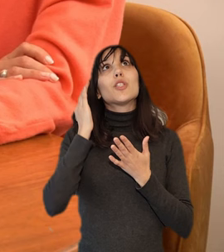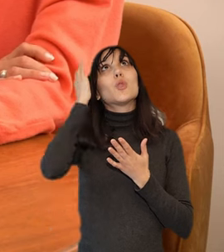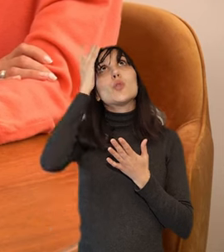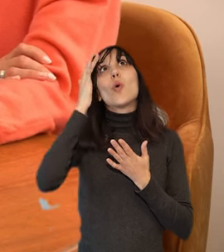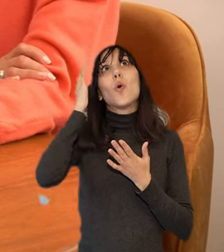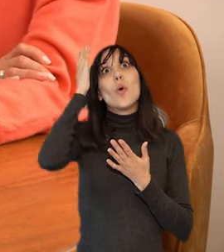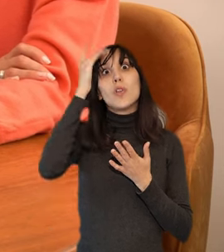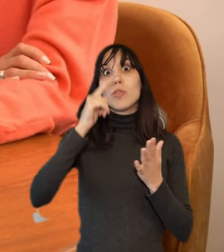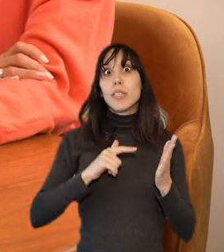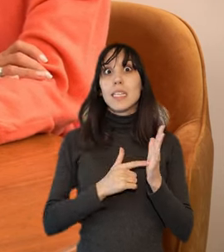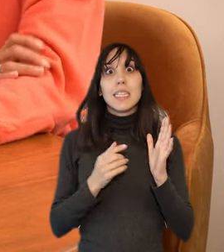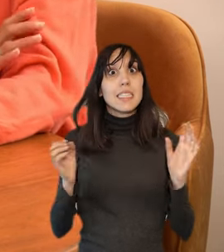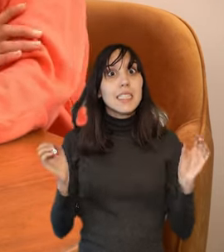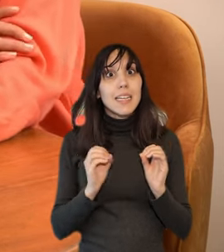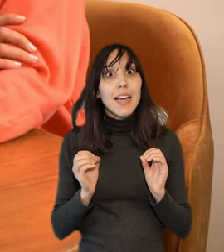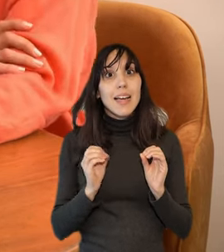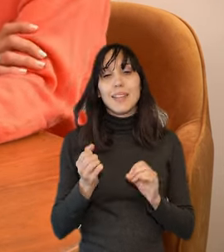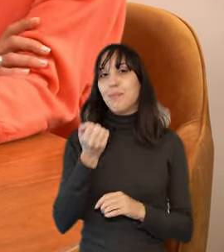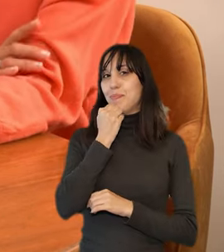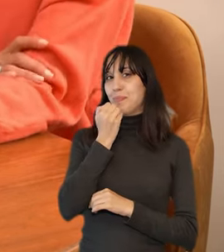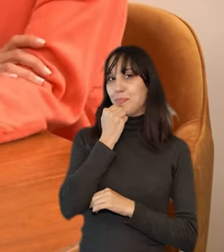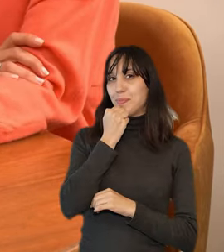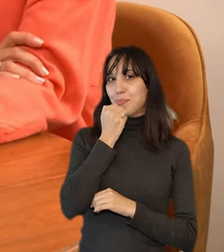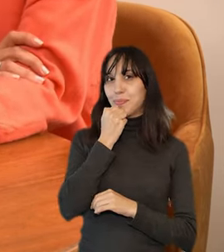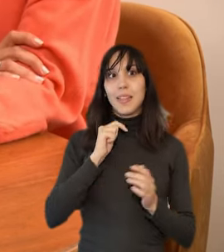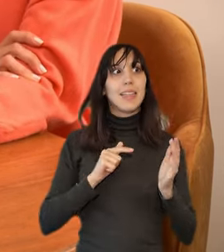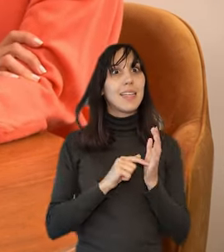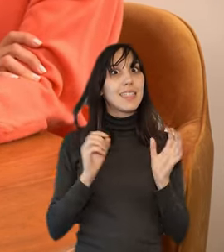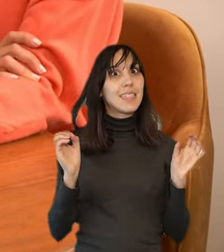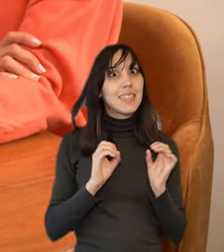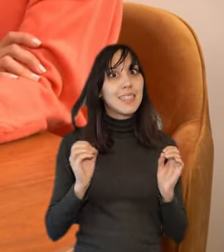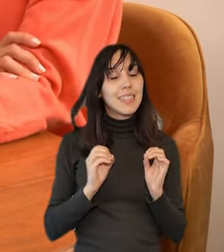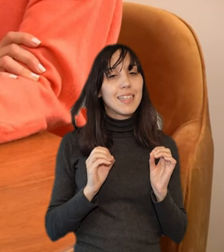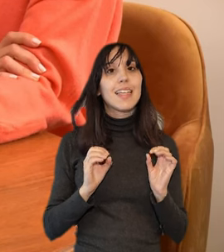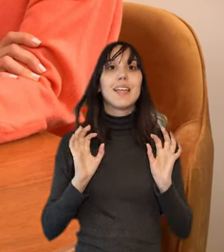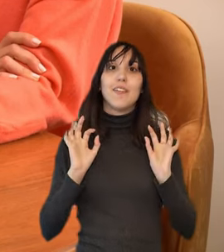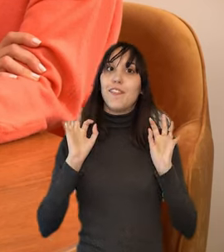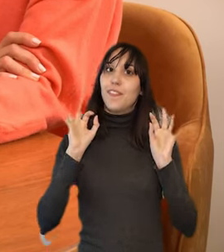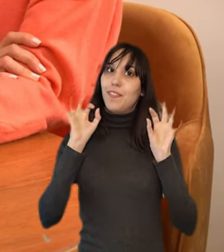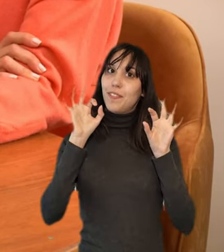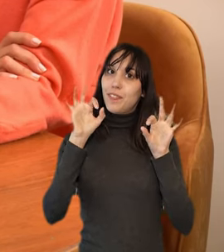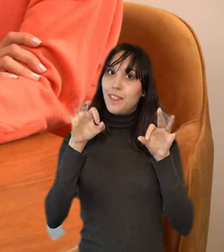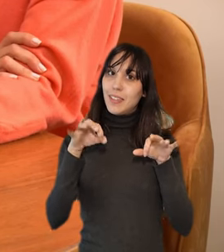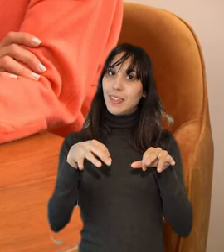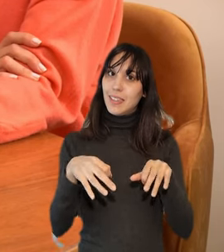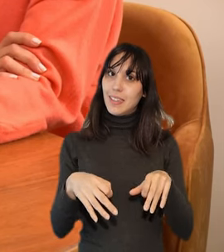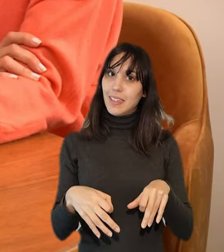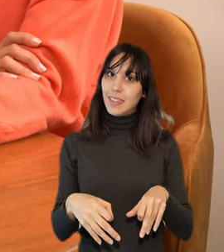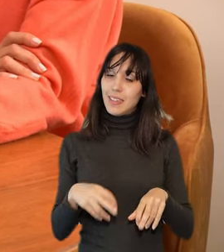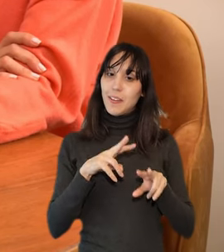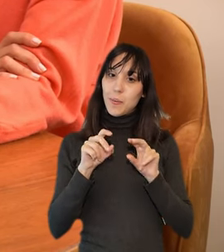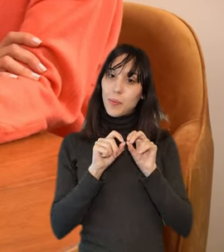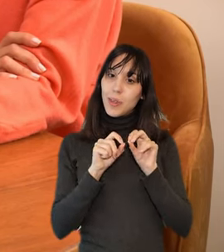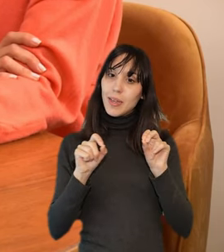sem testes gente T teste vamos encerrar o nosso